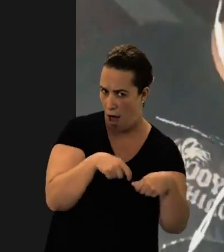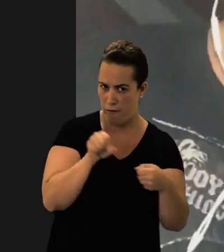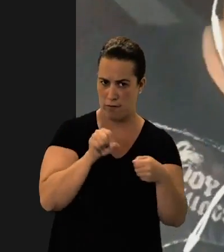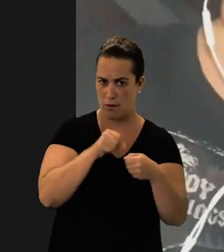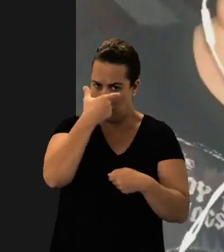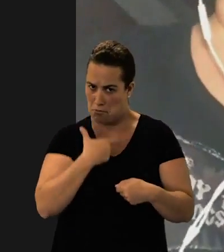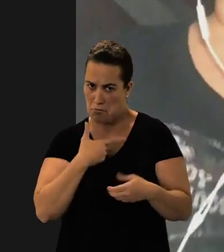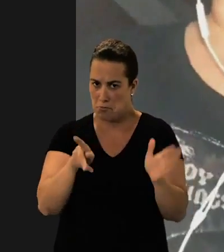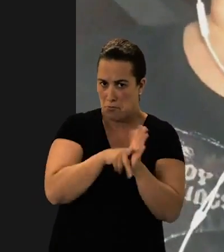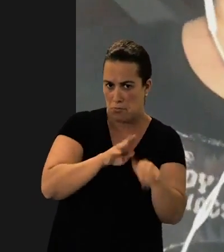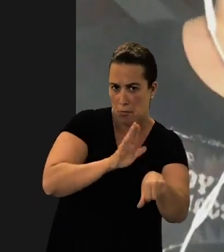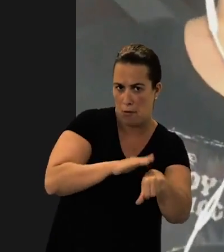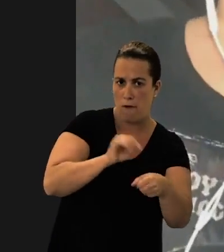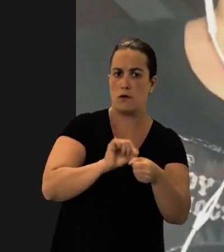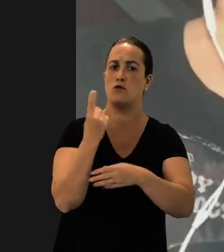tipo de acessibilidade